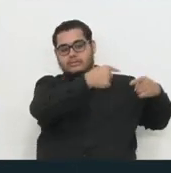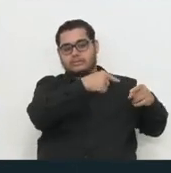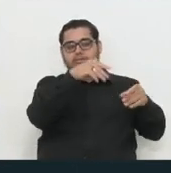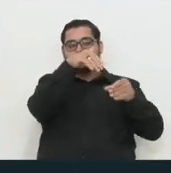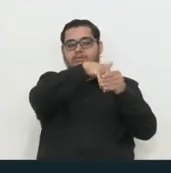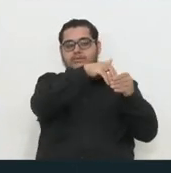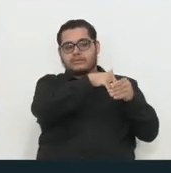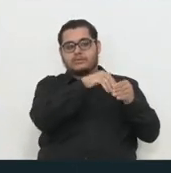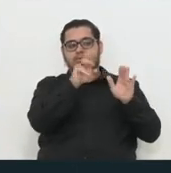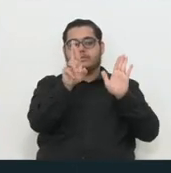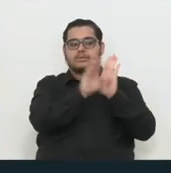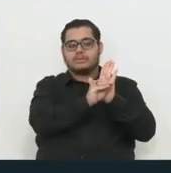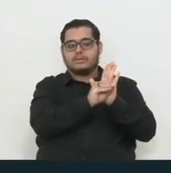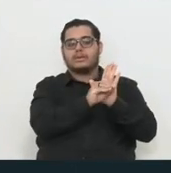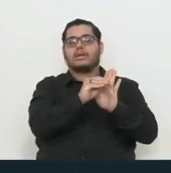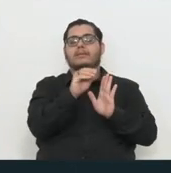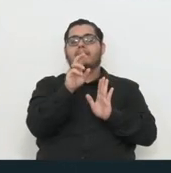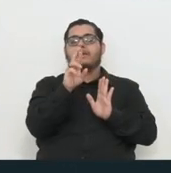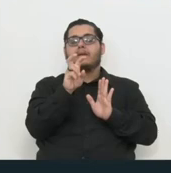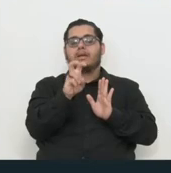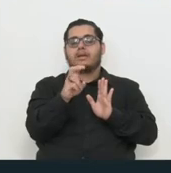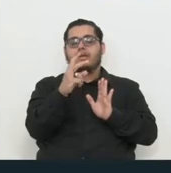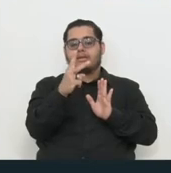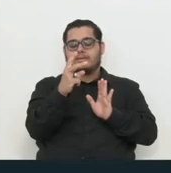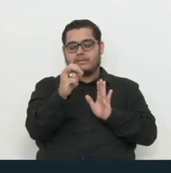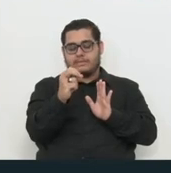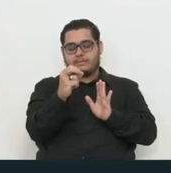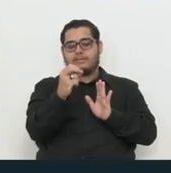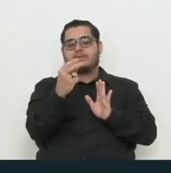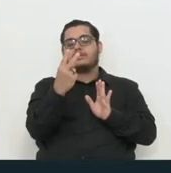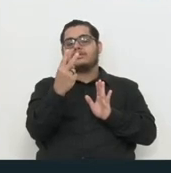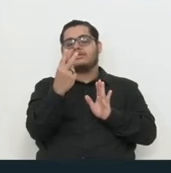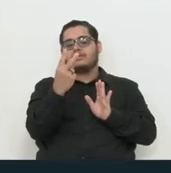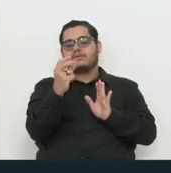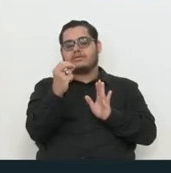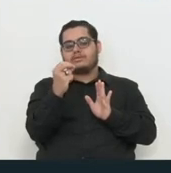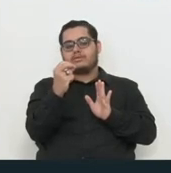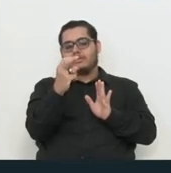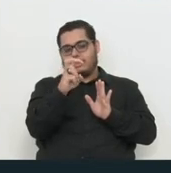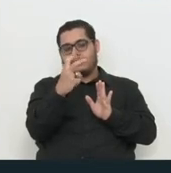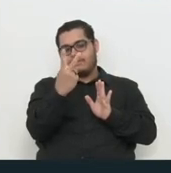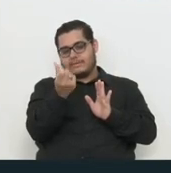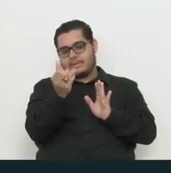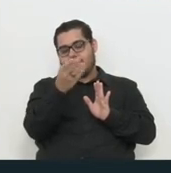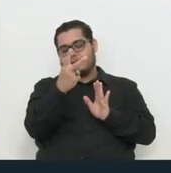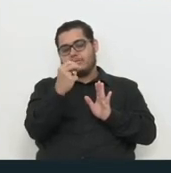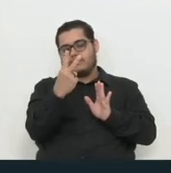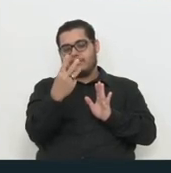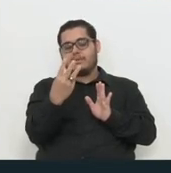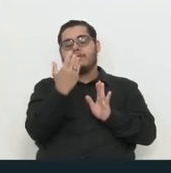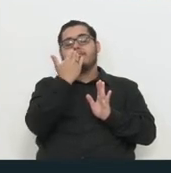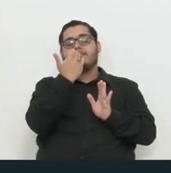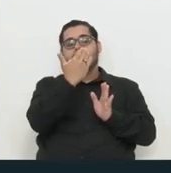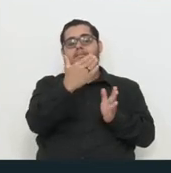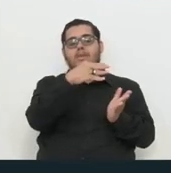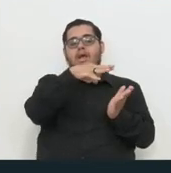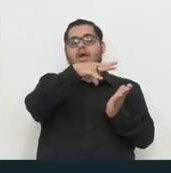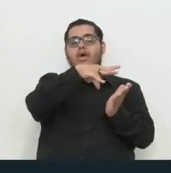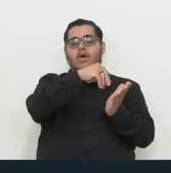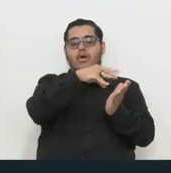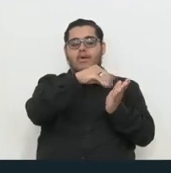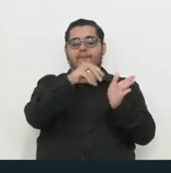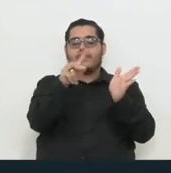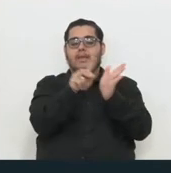520 26 2023 solicita a cópia de inteiro teor do processo administrativo